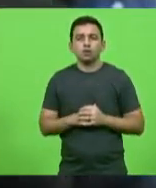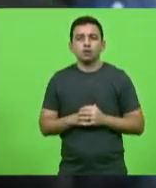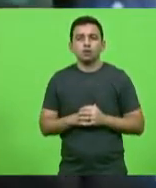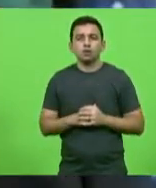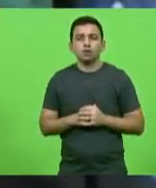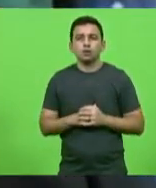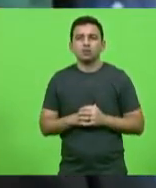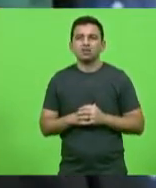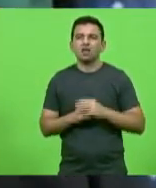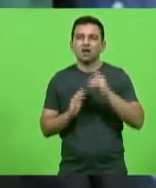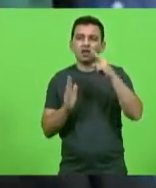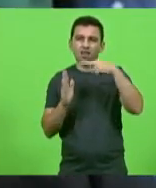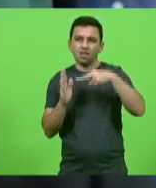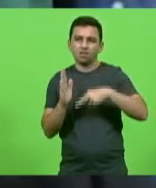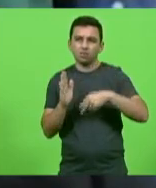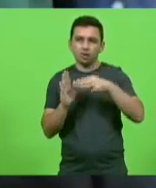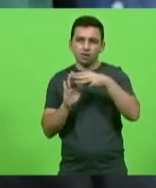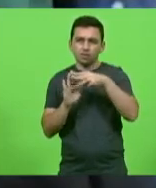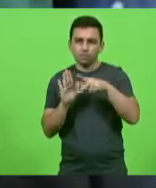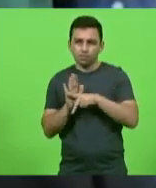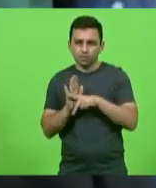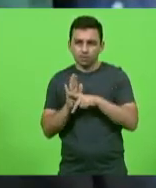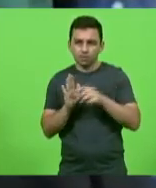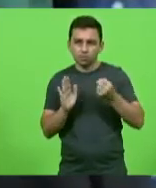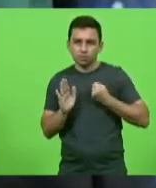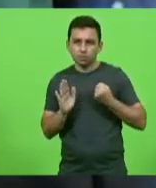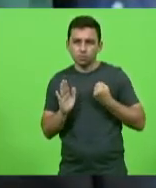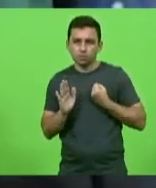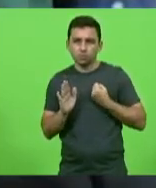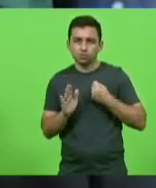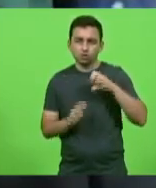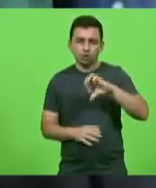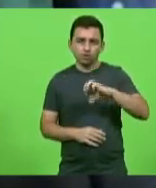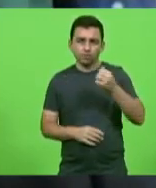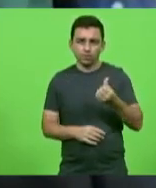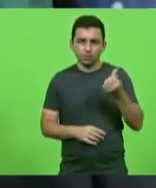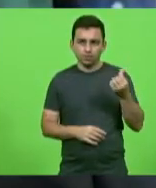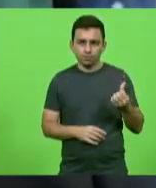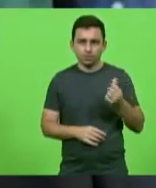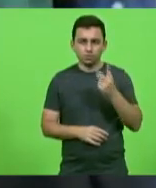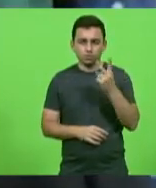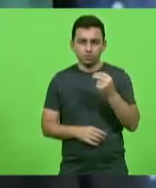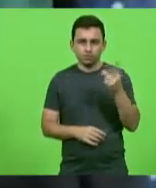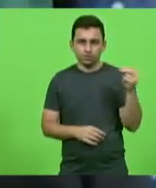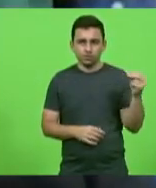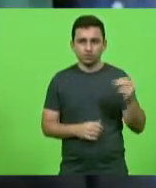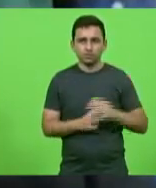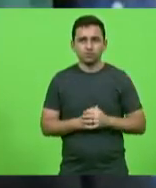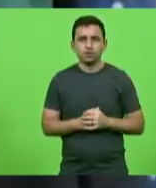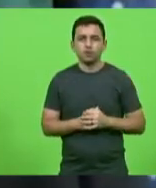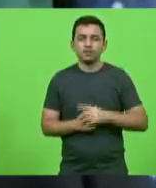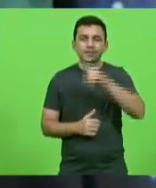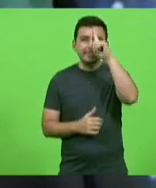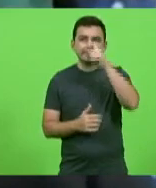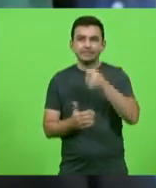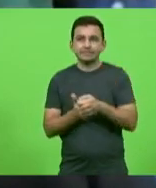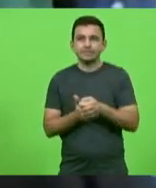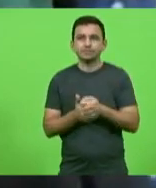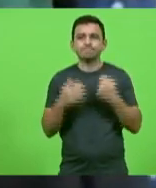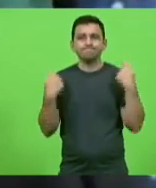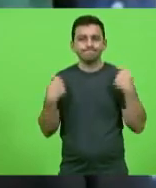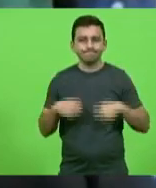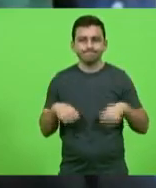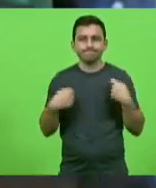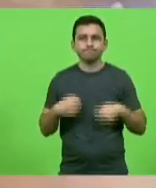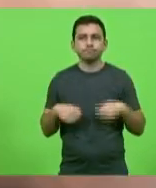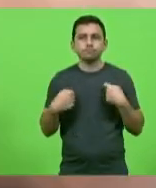simples leitura dessa Medida Provisória de nº 966 de 2020 determina a